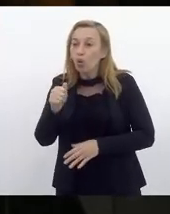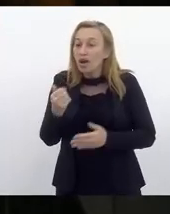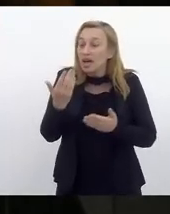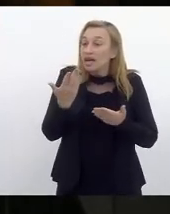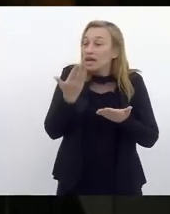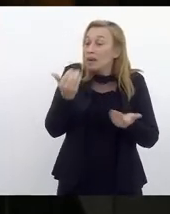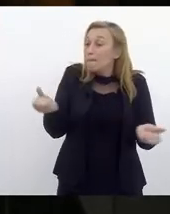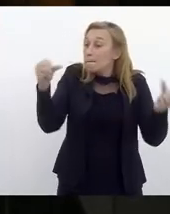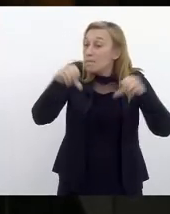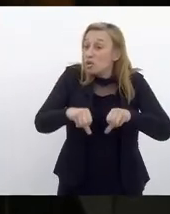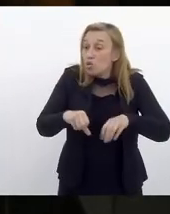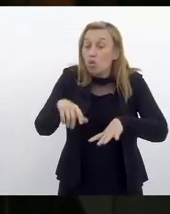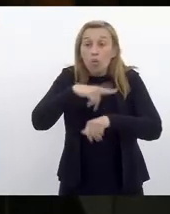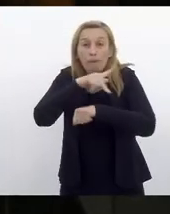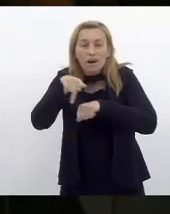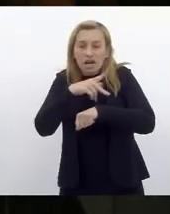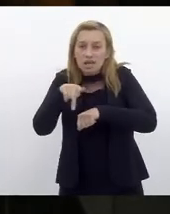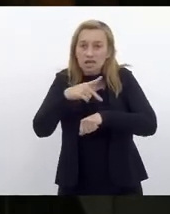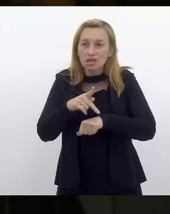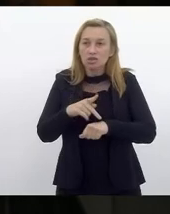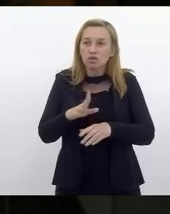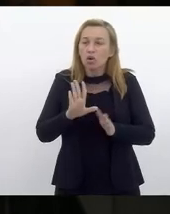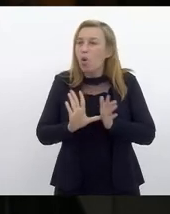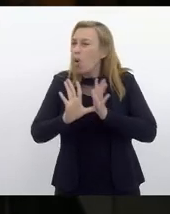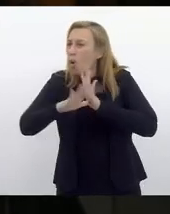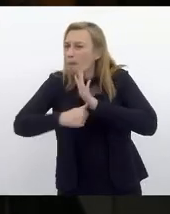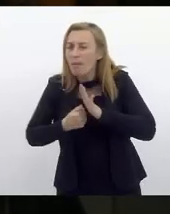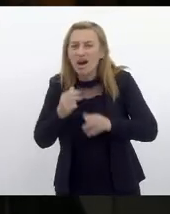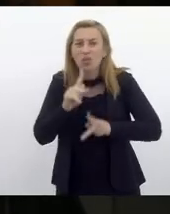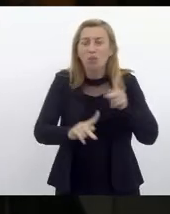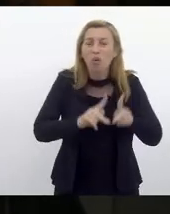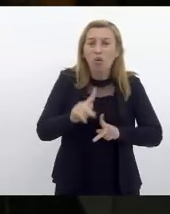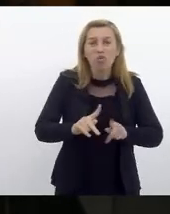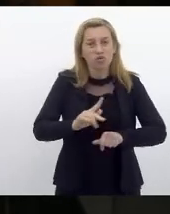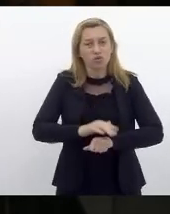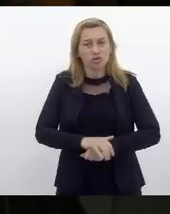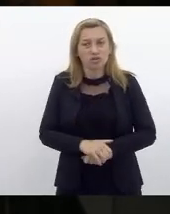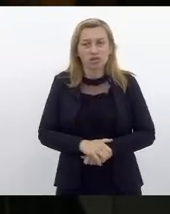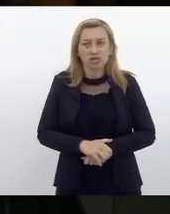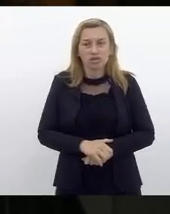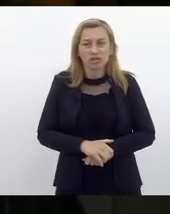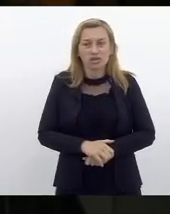esse país, que roubaram a população,